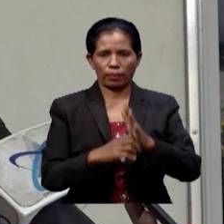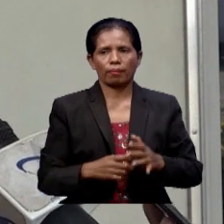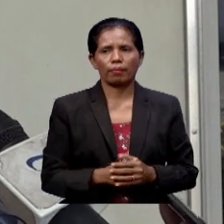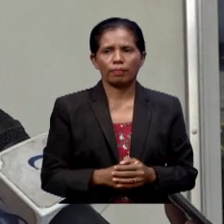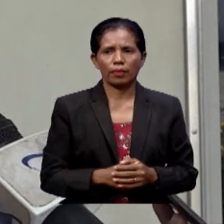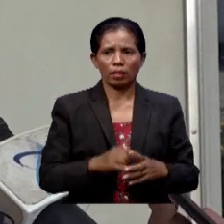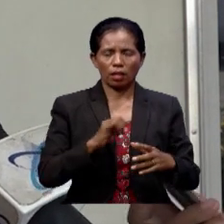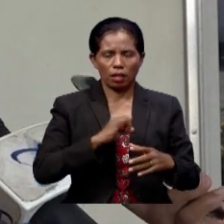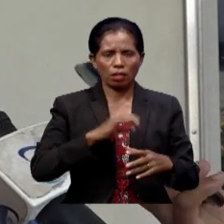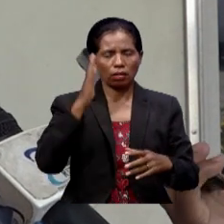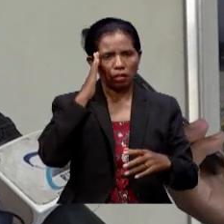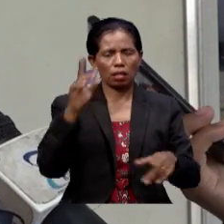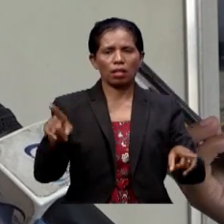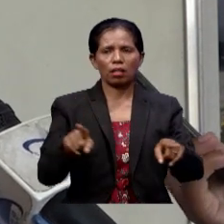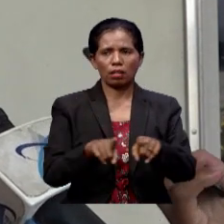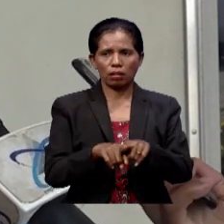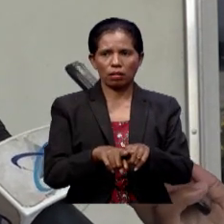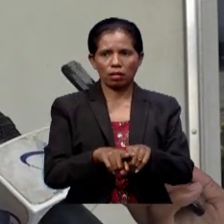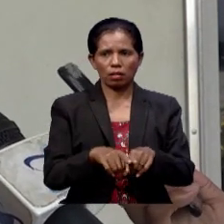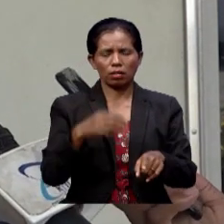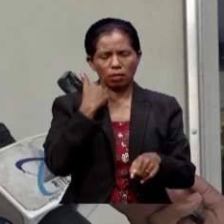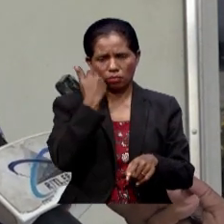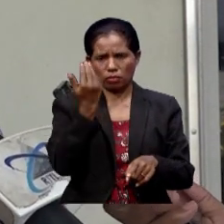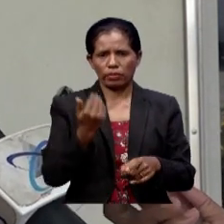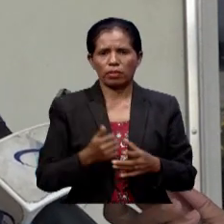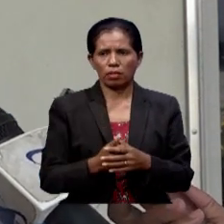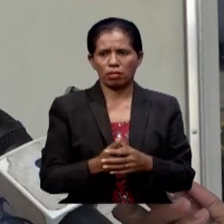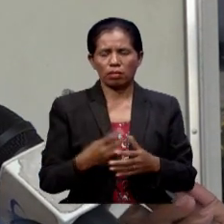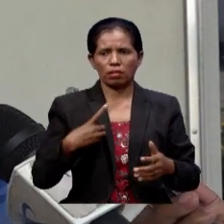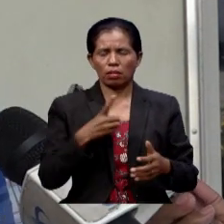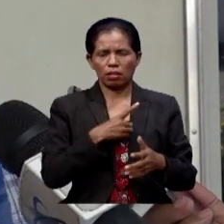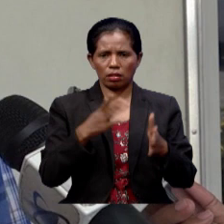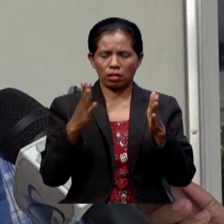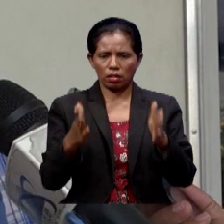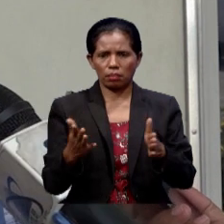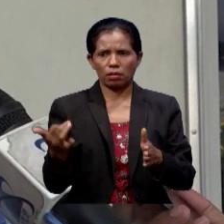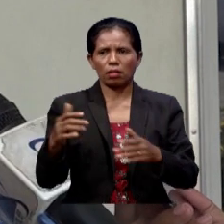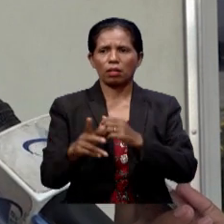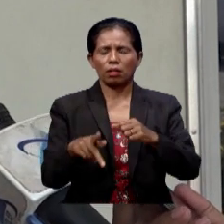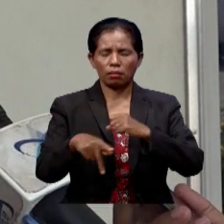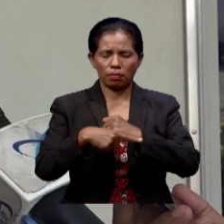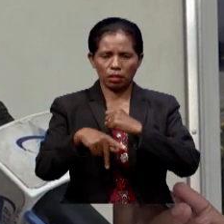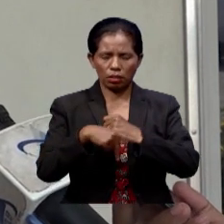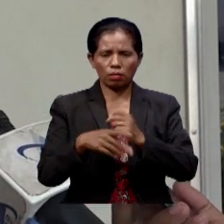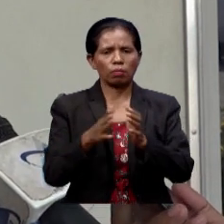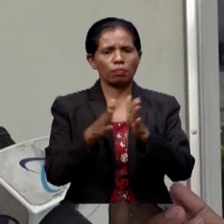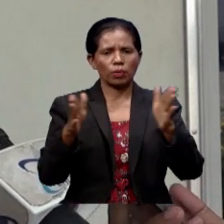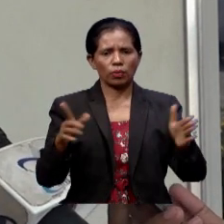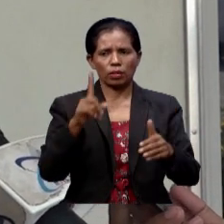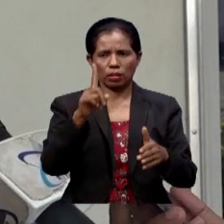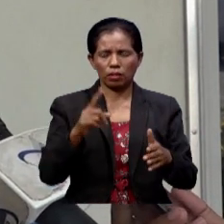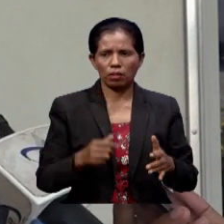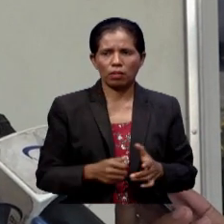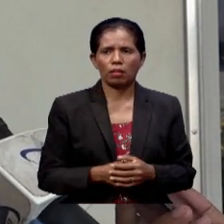agora ide né há ali tão moe né tá deputado partido boa tira maca